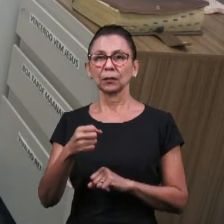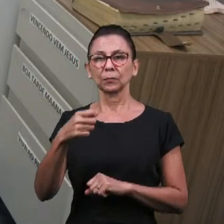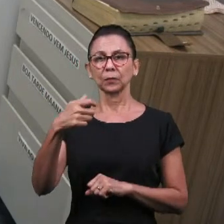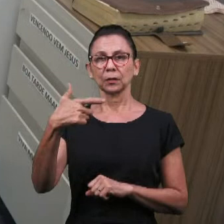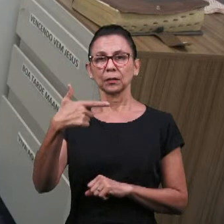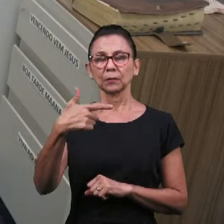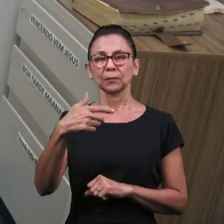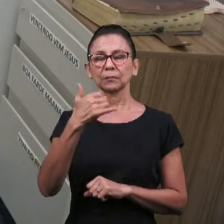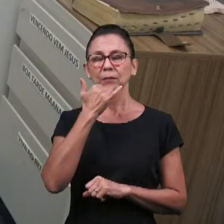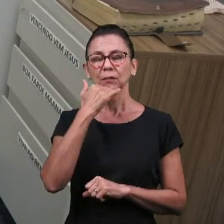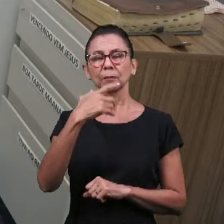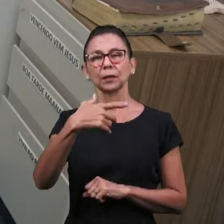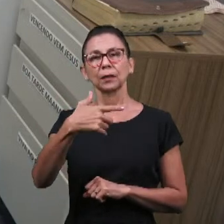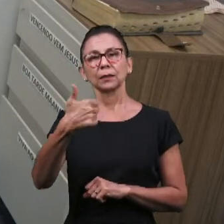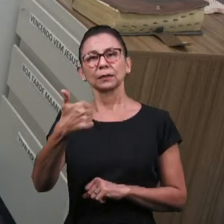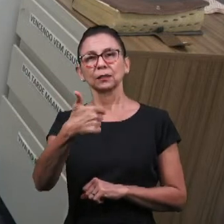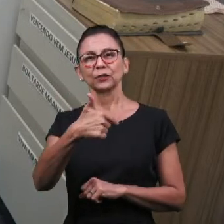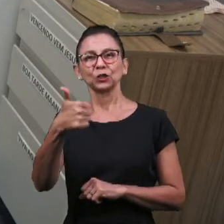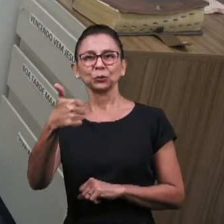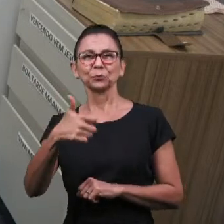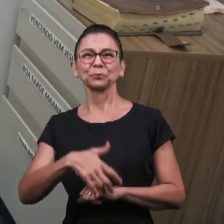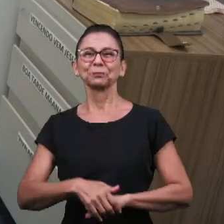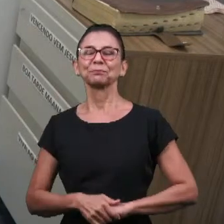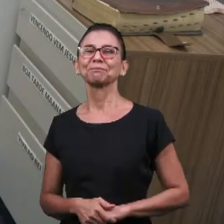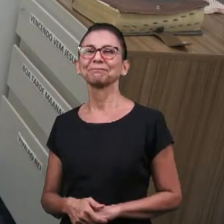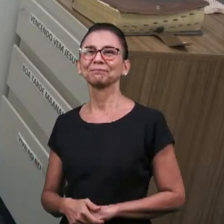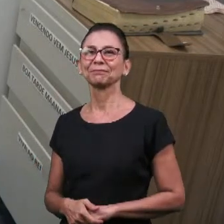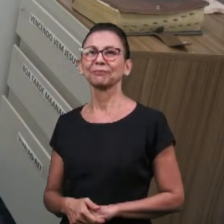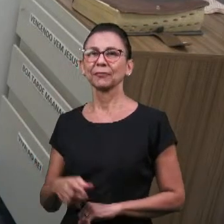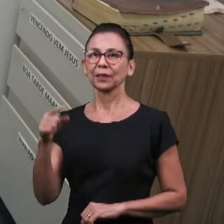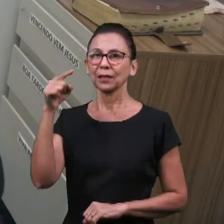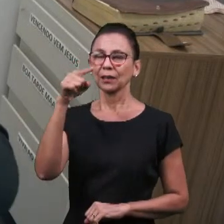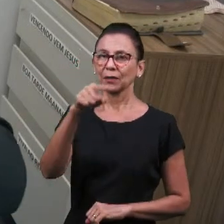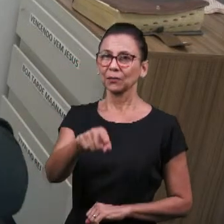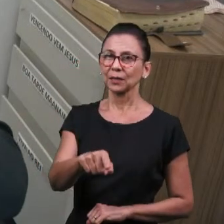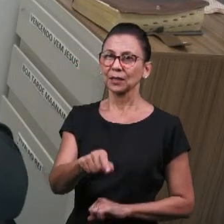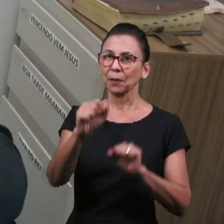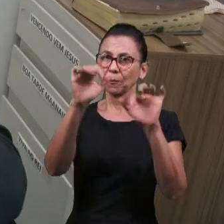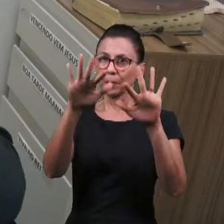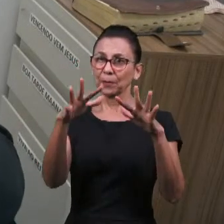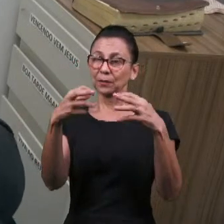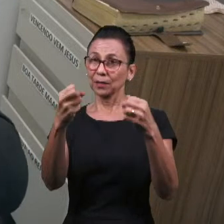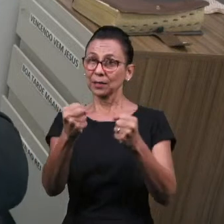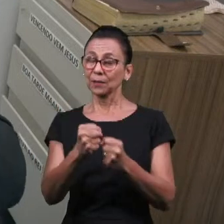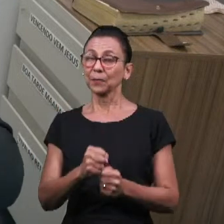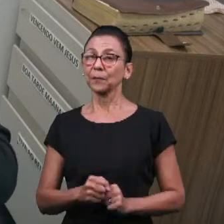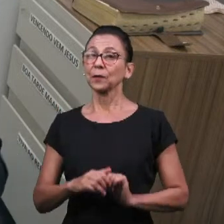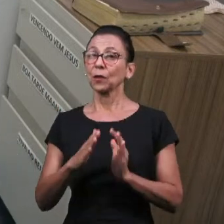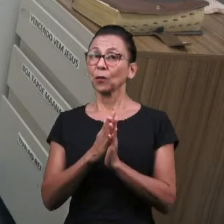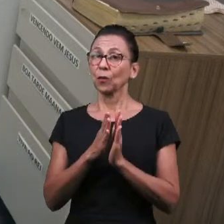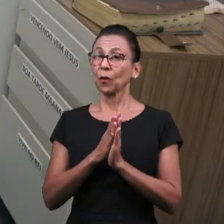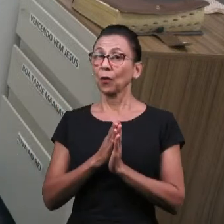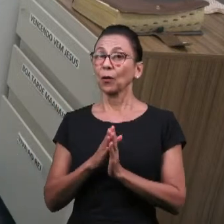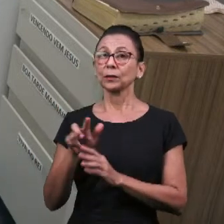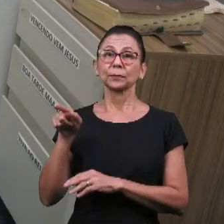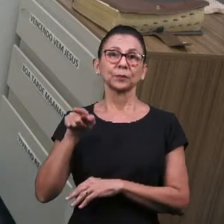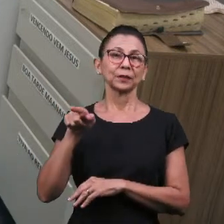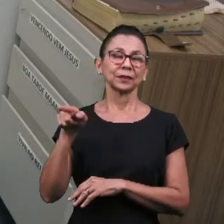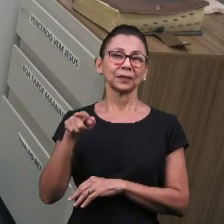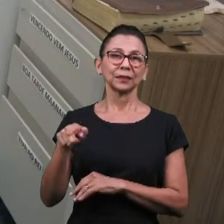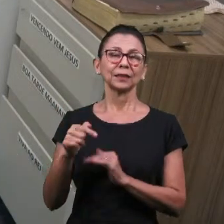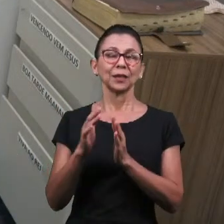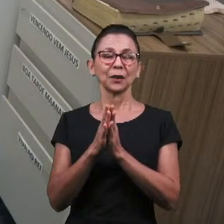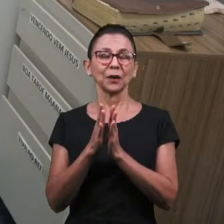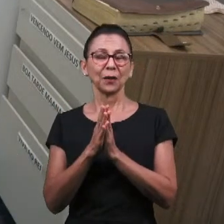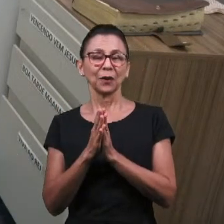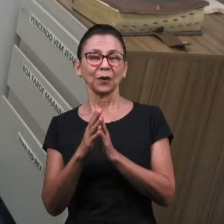Espírito Santo. E você, é claro, vai receber uma bênção da parte do Senhor. Ore pelo pastor, ore por este culto e peça a